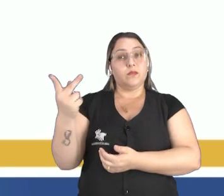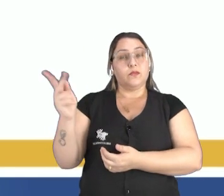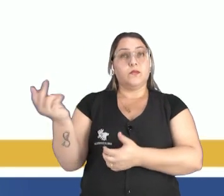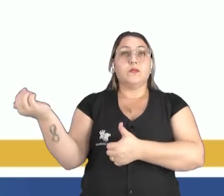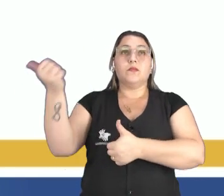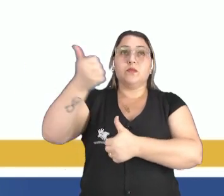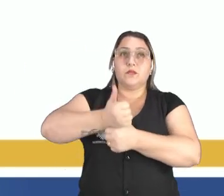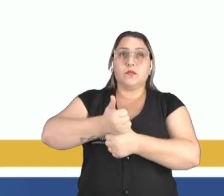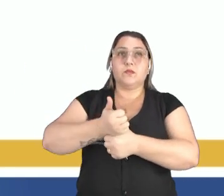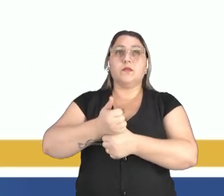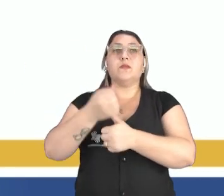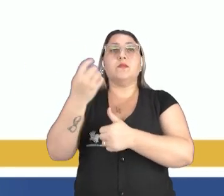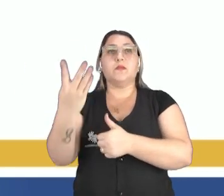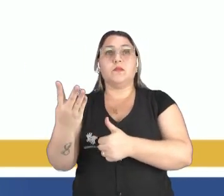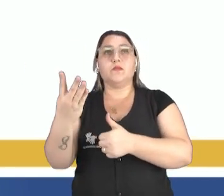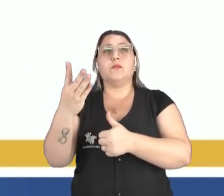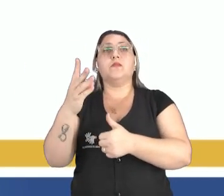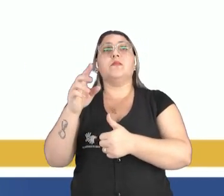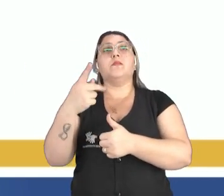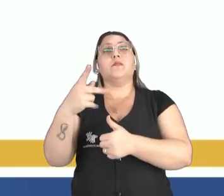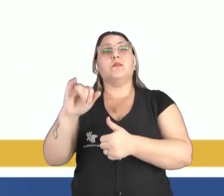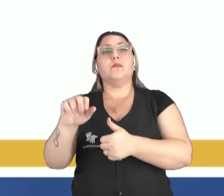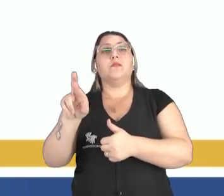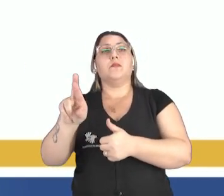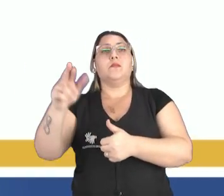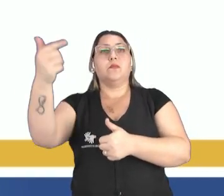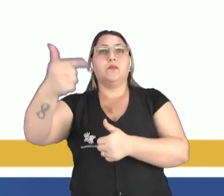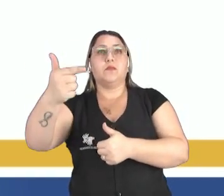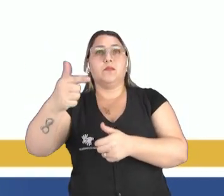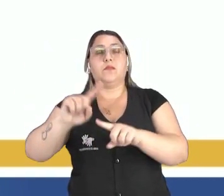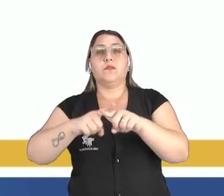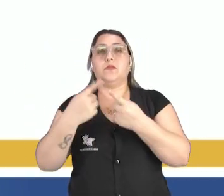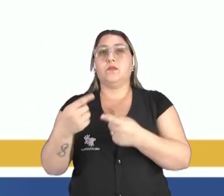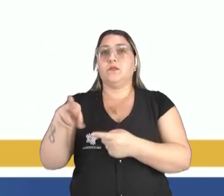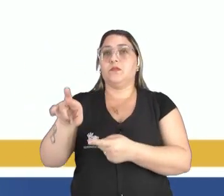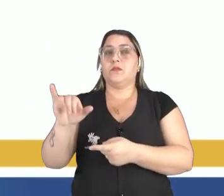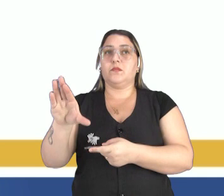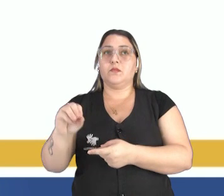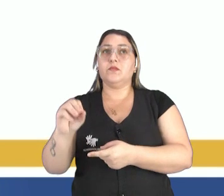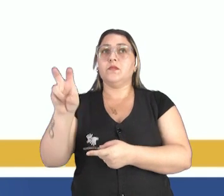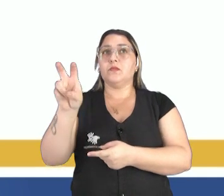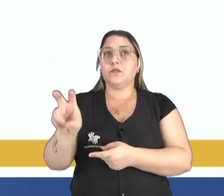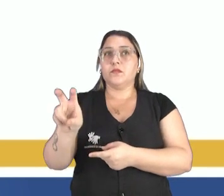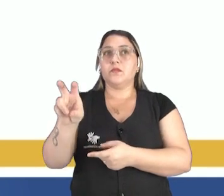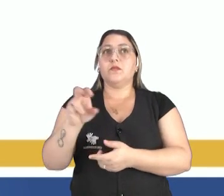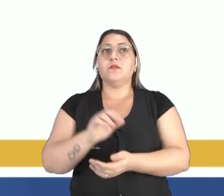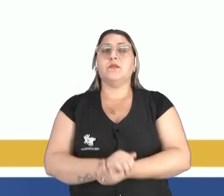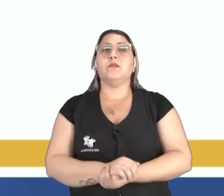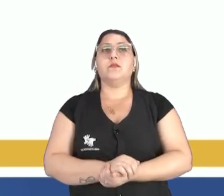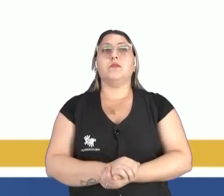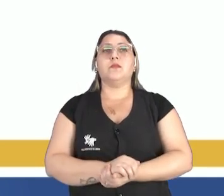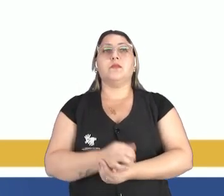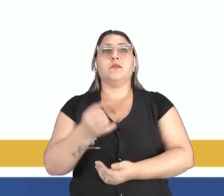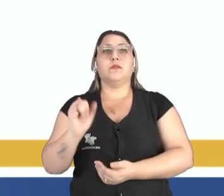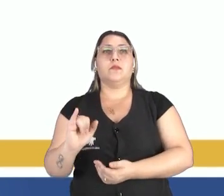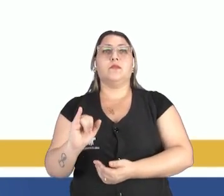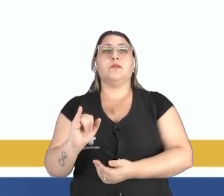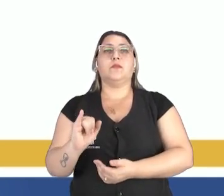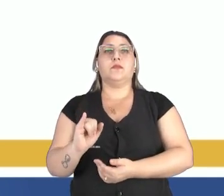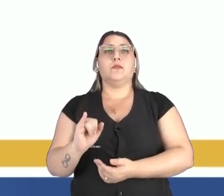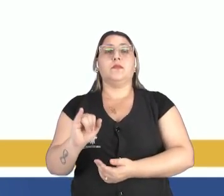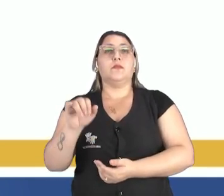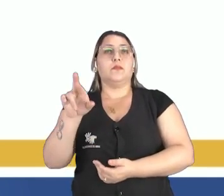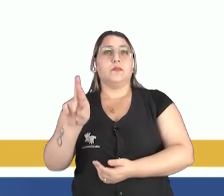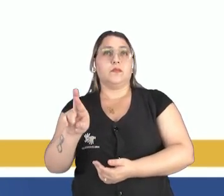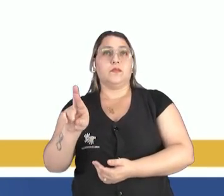Por isso que aqui eu vou ter 4πr ao quadrado. Mas esse raio vale 5, aqui está dizendo, ó. Se o raio é 5 e como